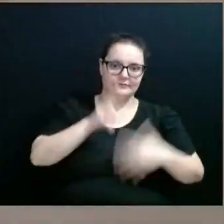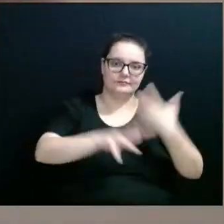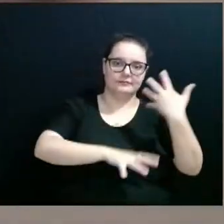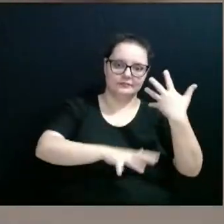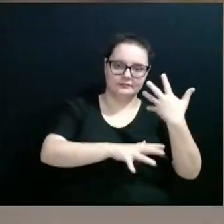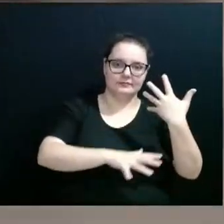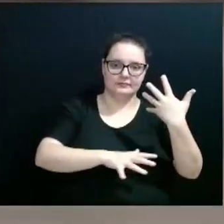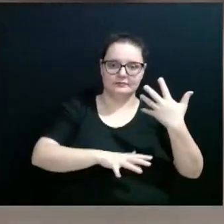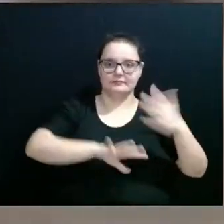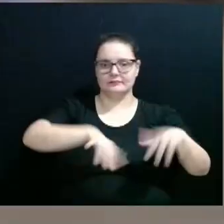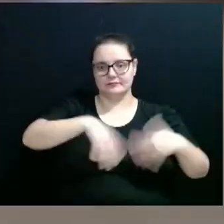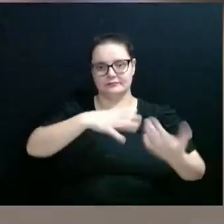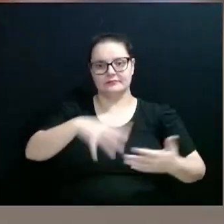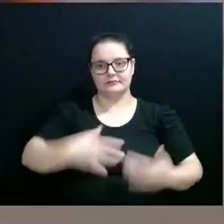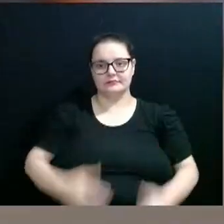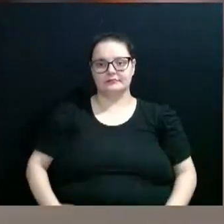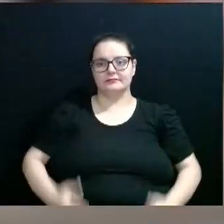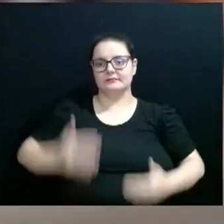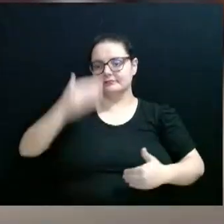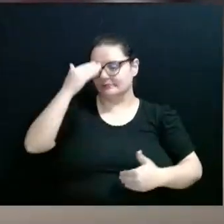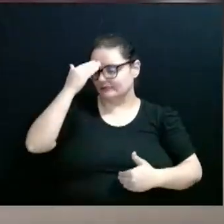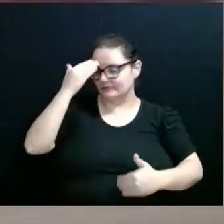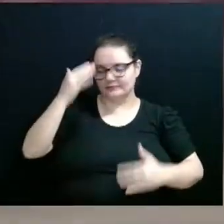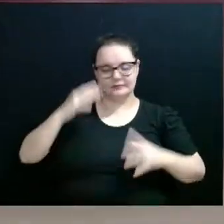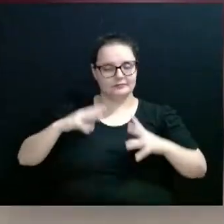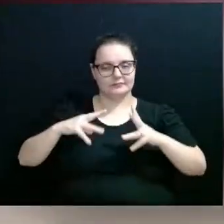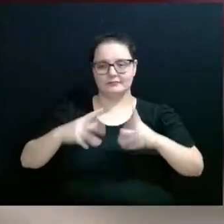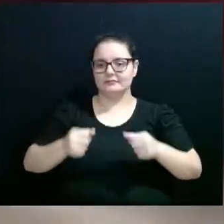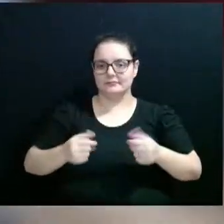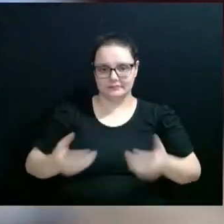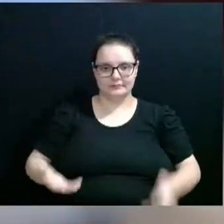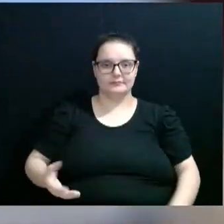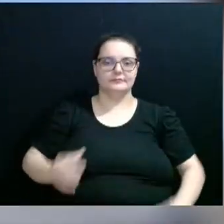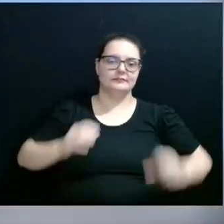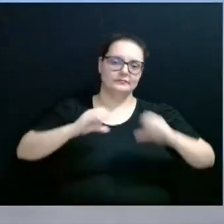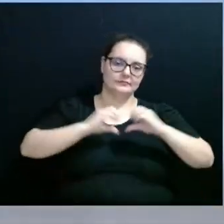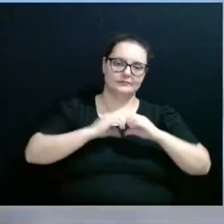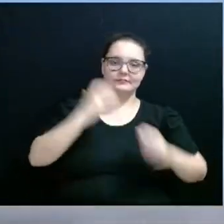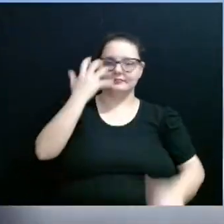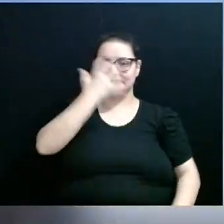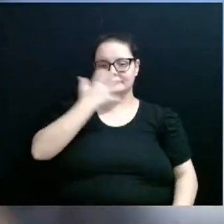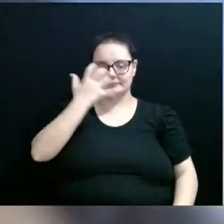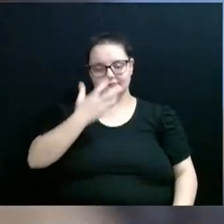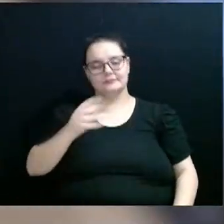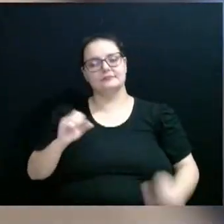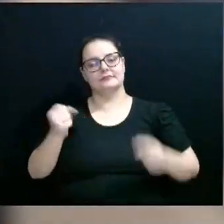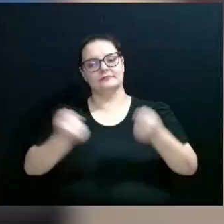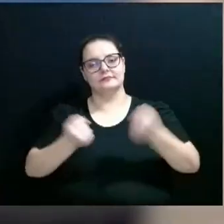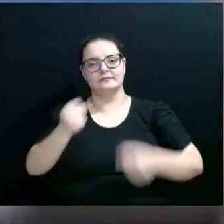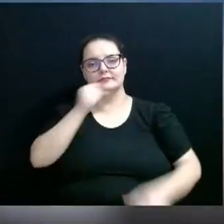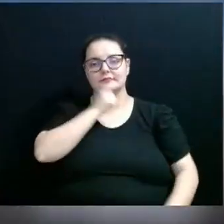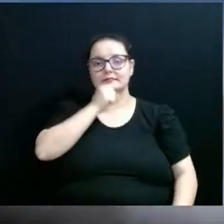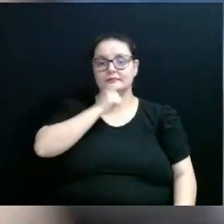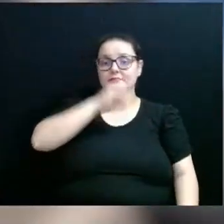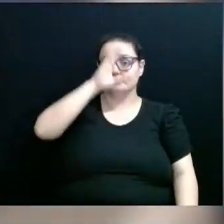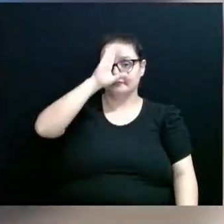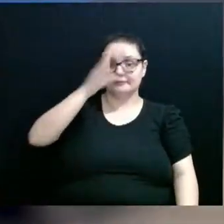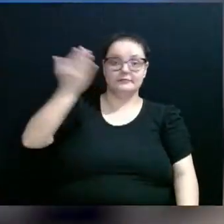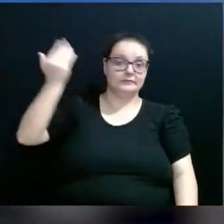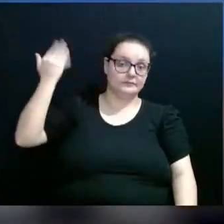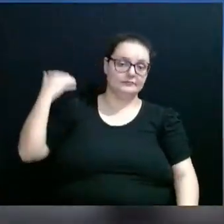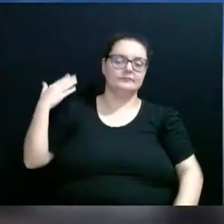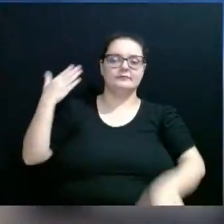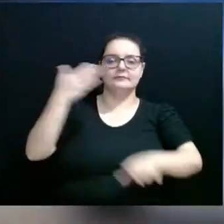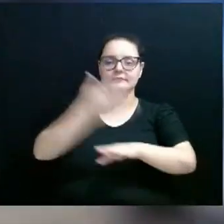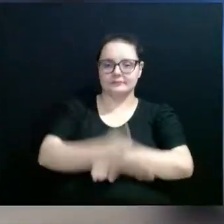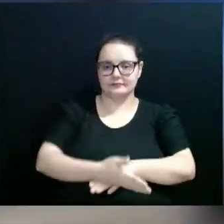organizada. Agradecimento total a todos aqueles amantes de carro antigo, principalmente aqueles que foram no evento do